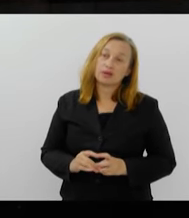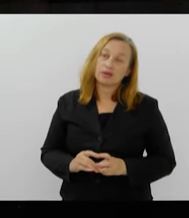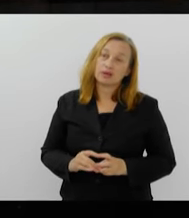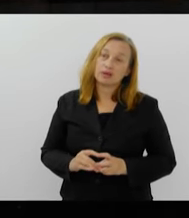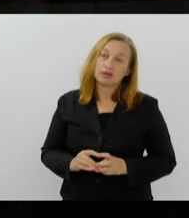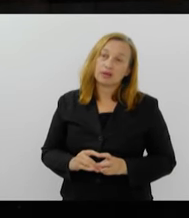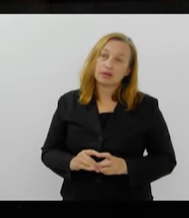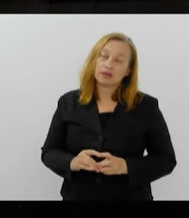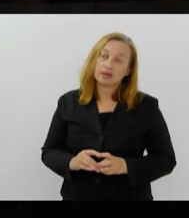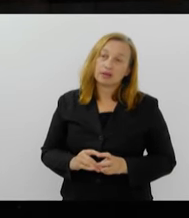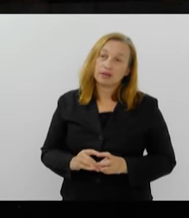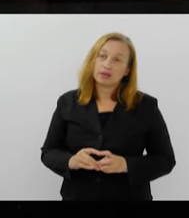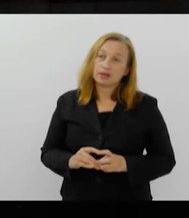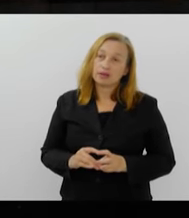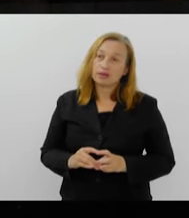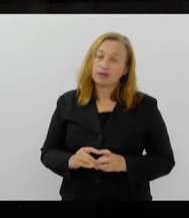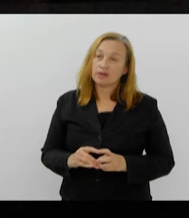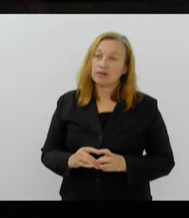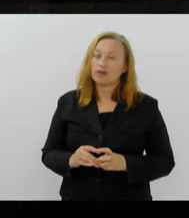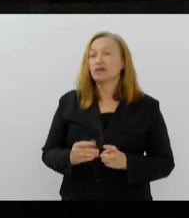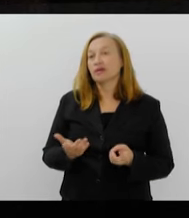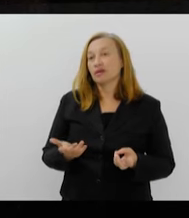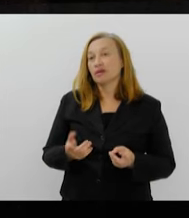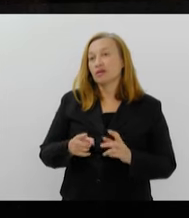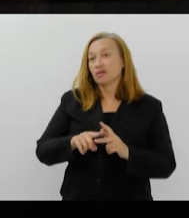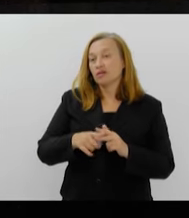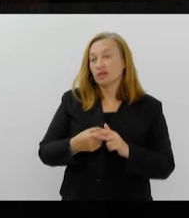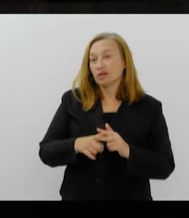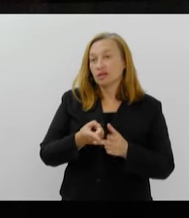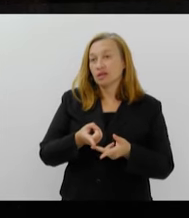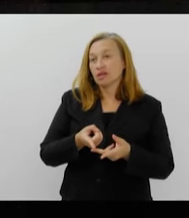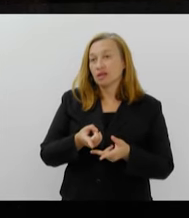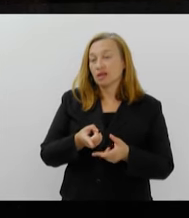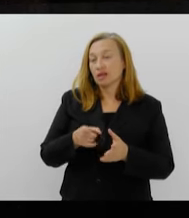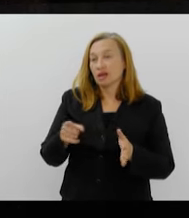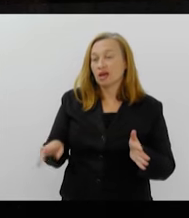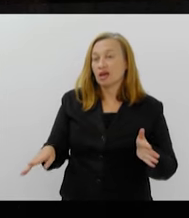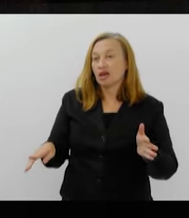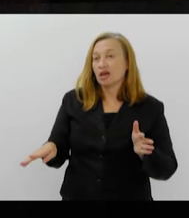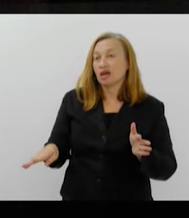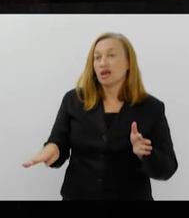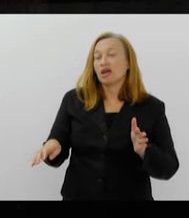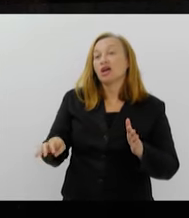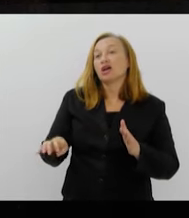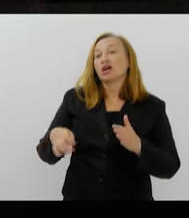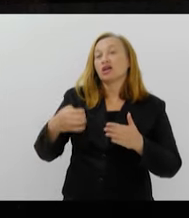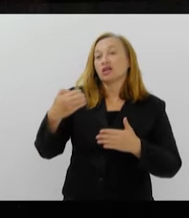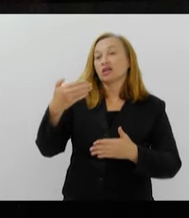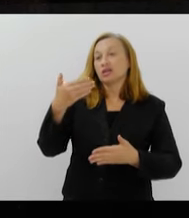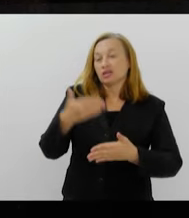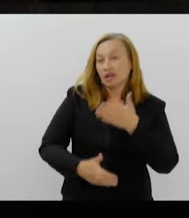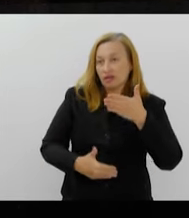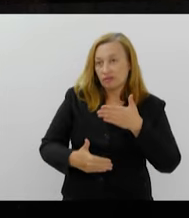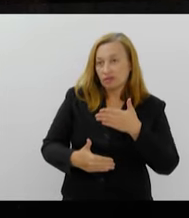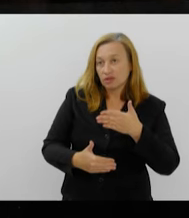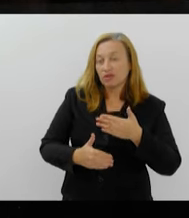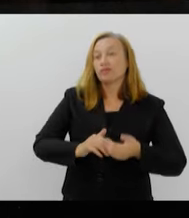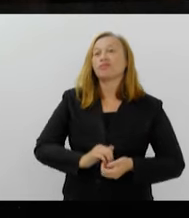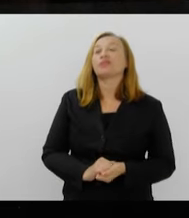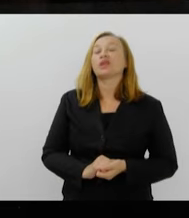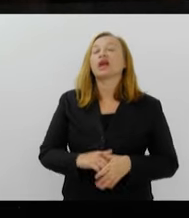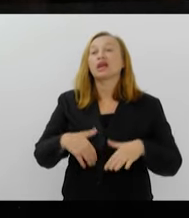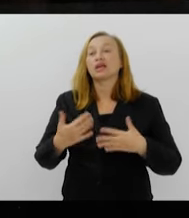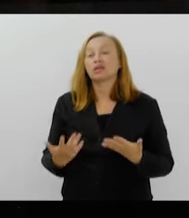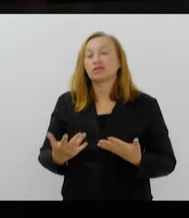regularizar débitos e estimular a resolução de conflitos de natureza tributária. Assim, pois, senhora